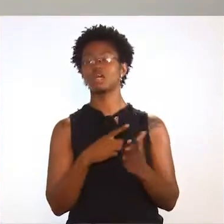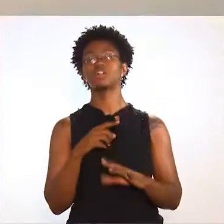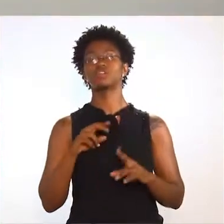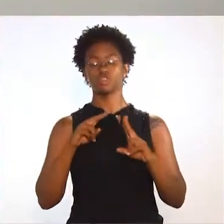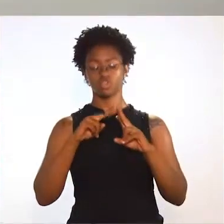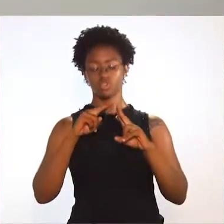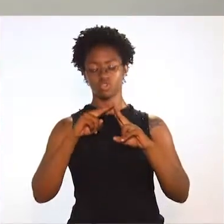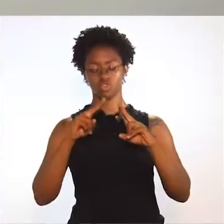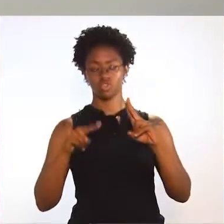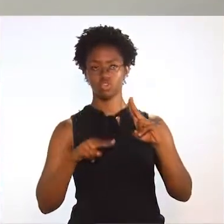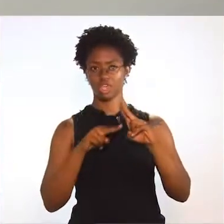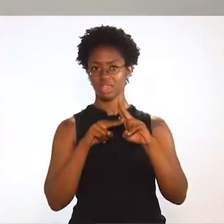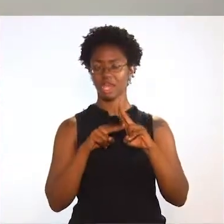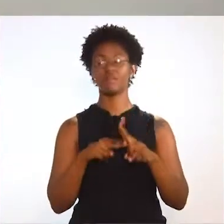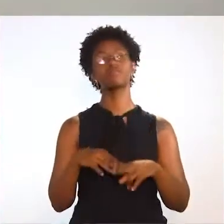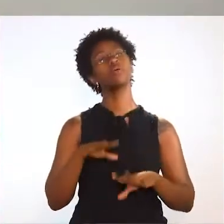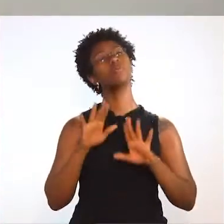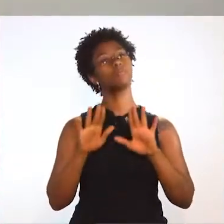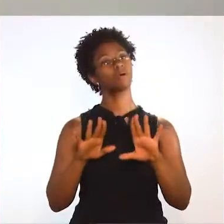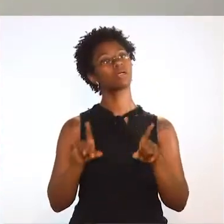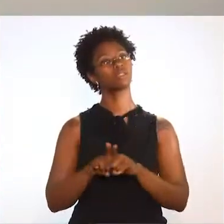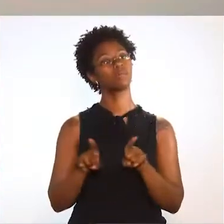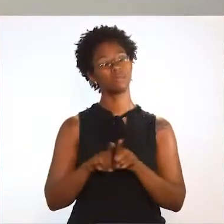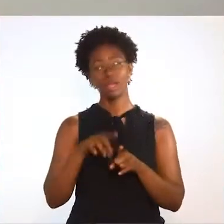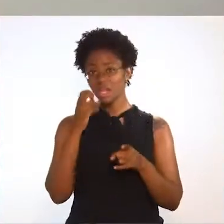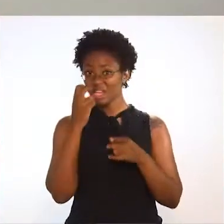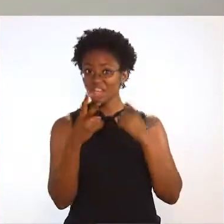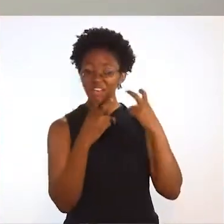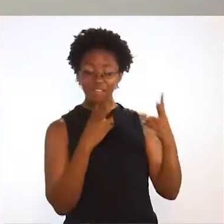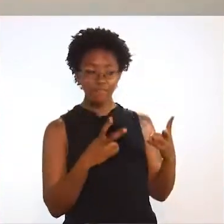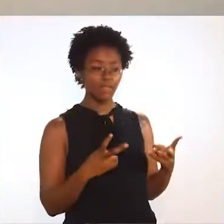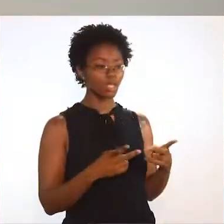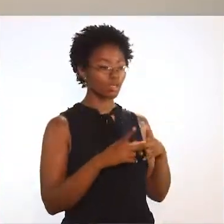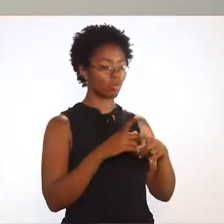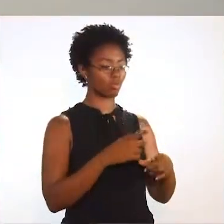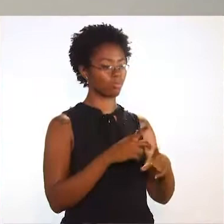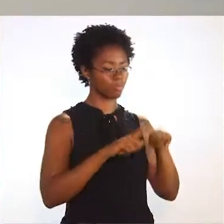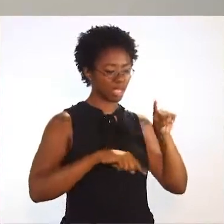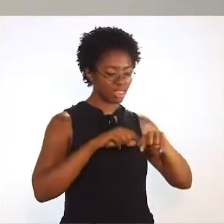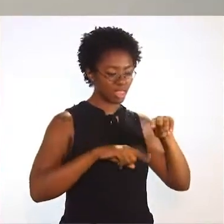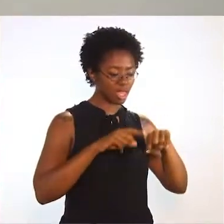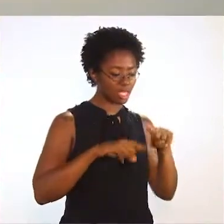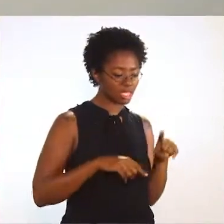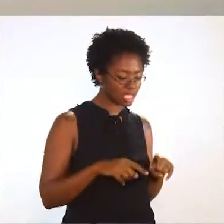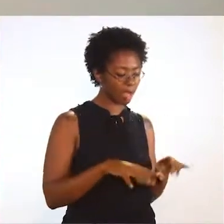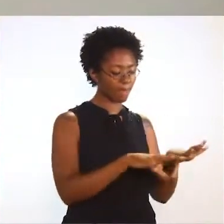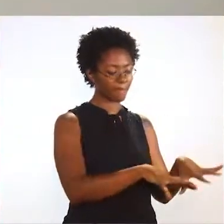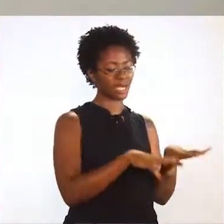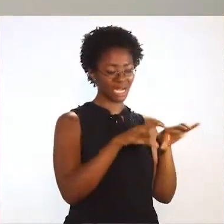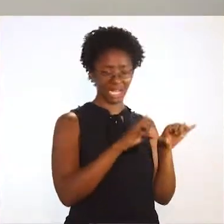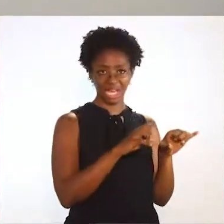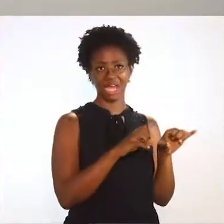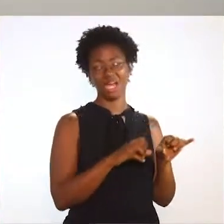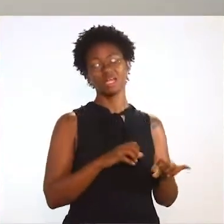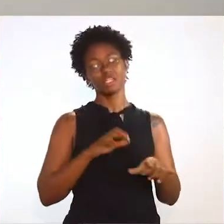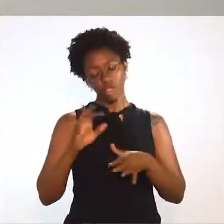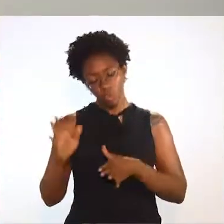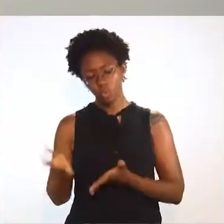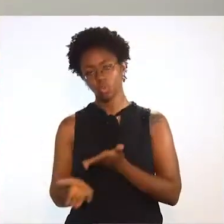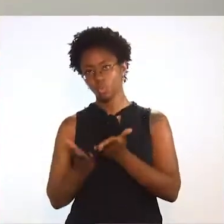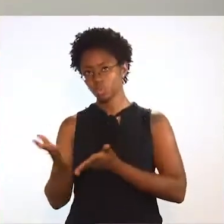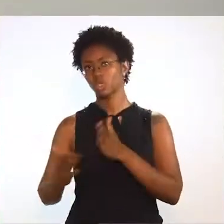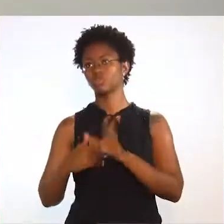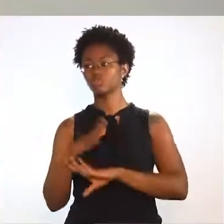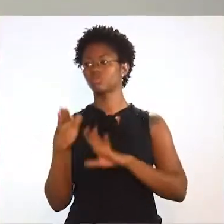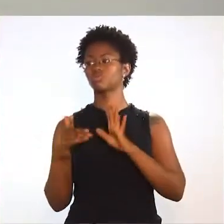entender a importância, não só fazer, mas entender a importância de pegar um resíduo, um descarte, e transformar num produto, né? E cuidar até do fiozinho que sai da